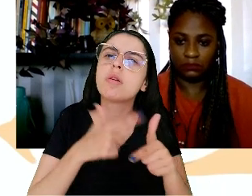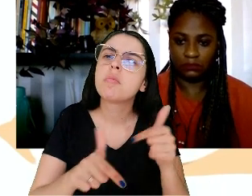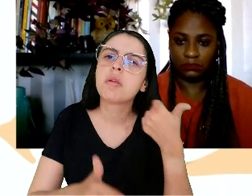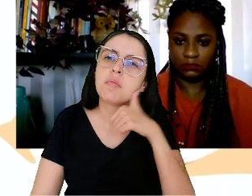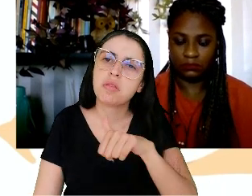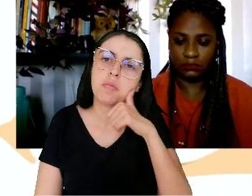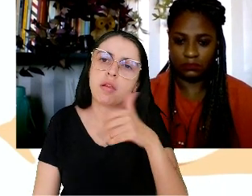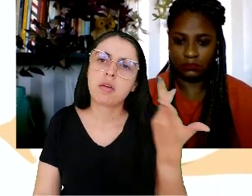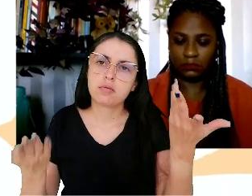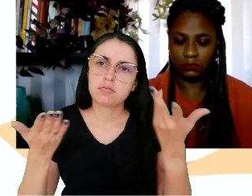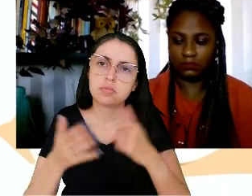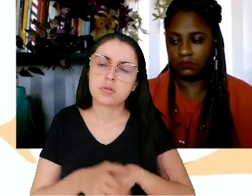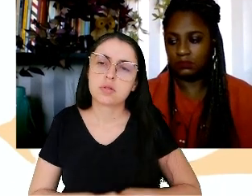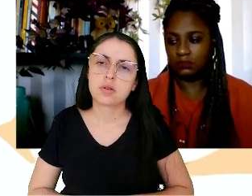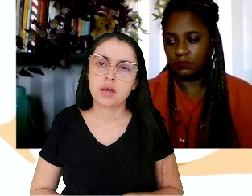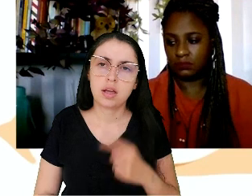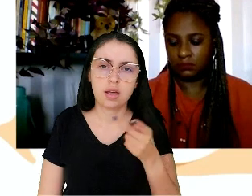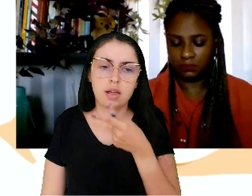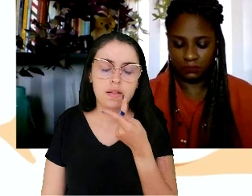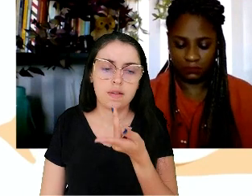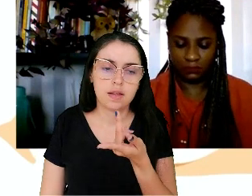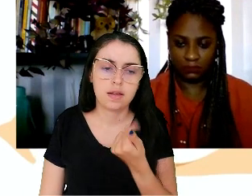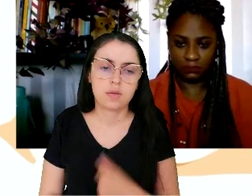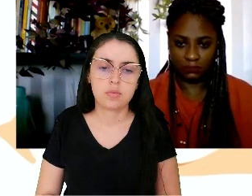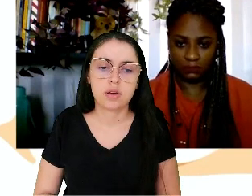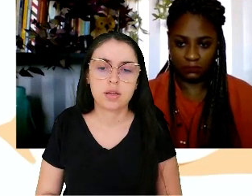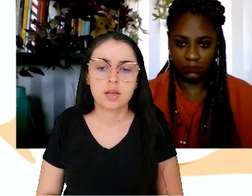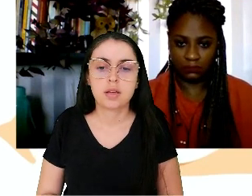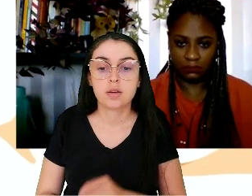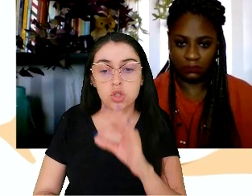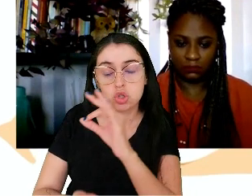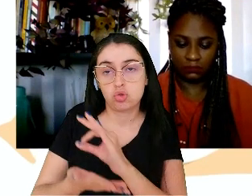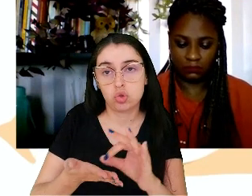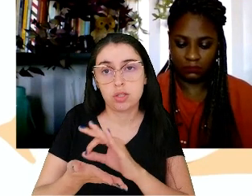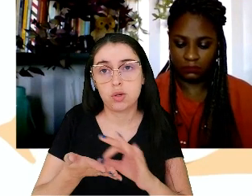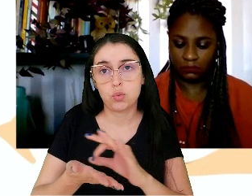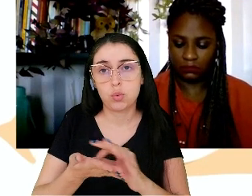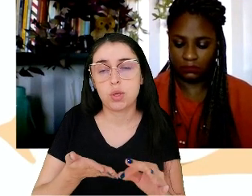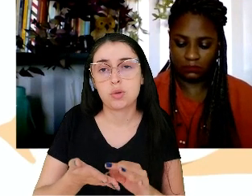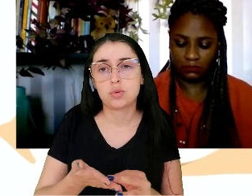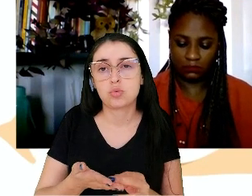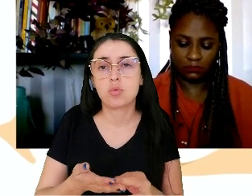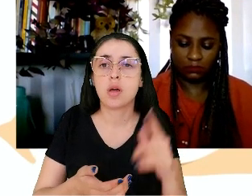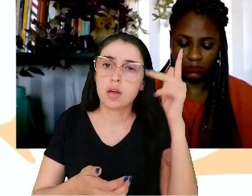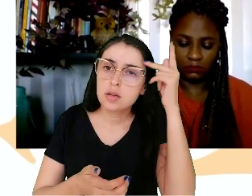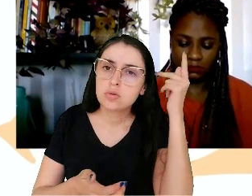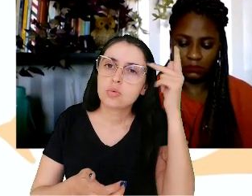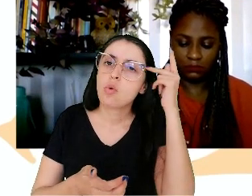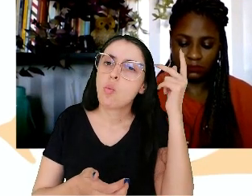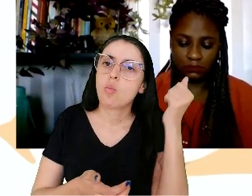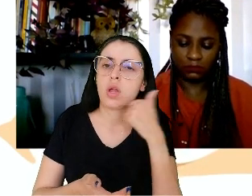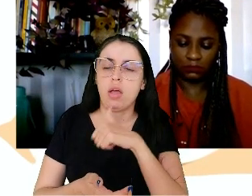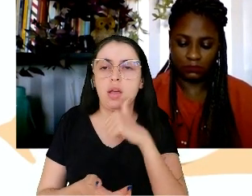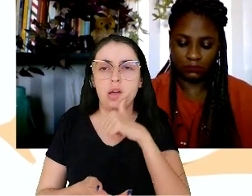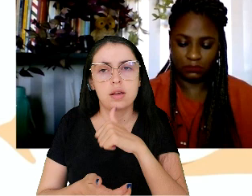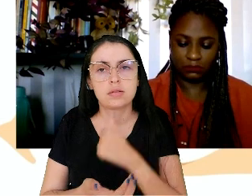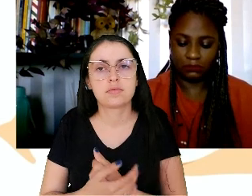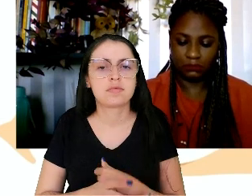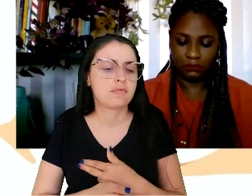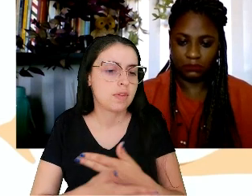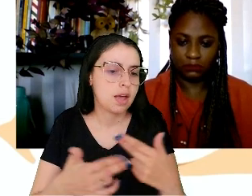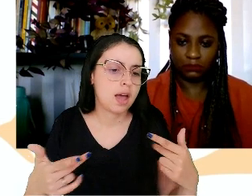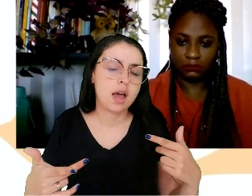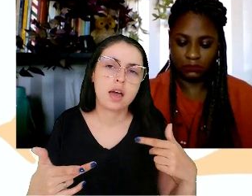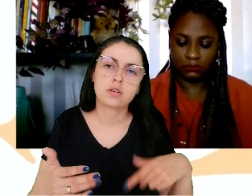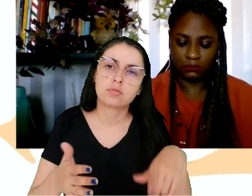das Mulheres? Ela, na verdade, ela é uma cartunista, e ela reconta a história das mulheres por meio de